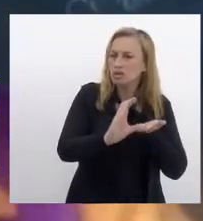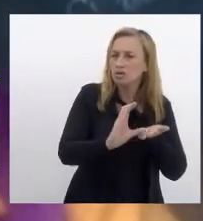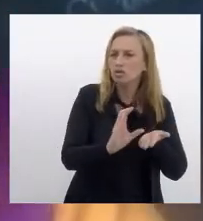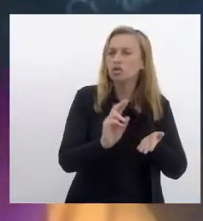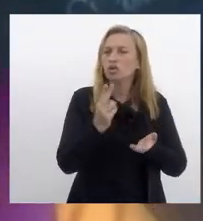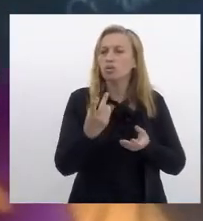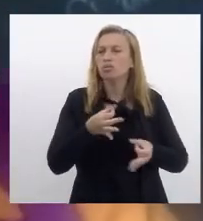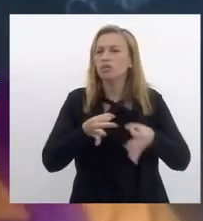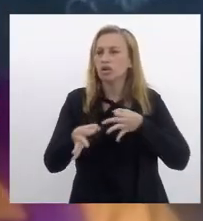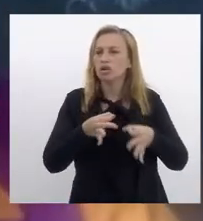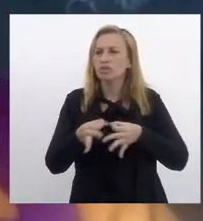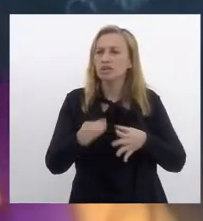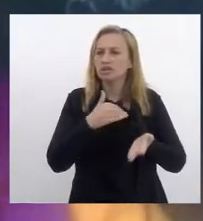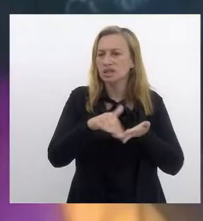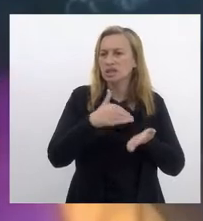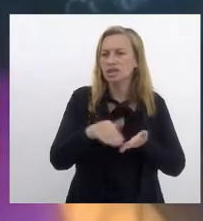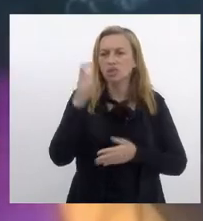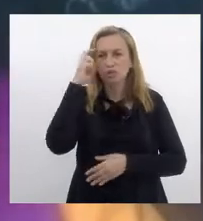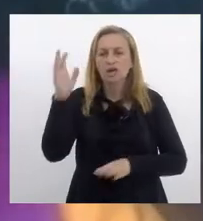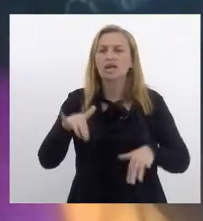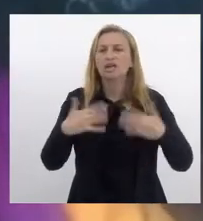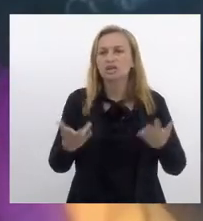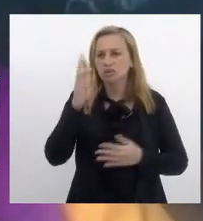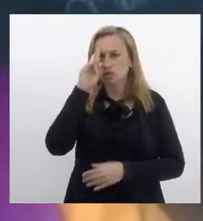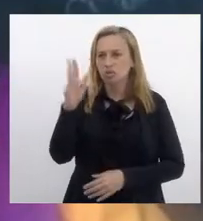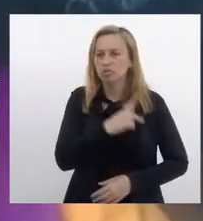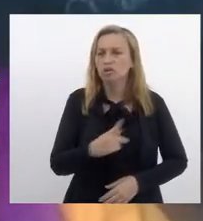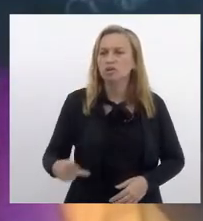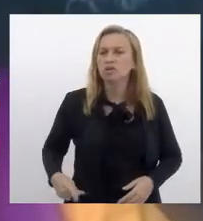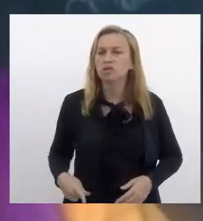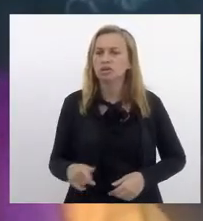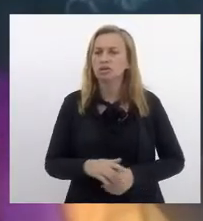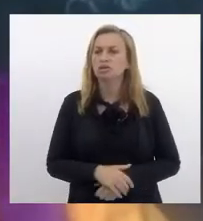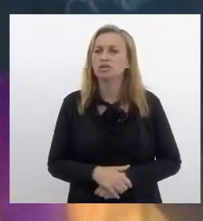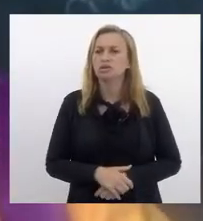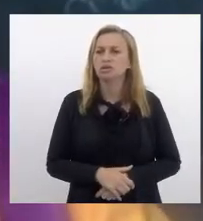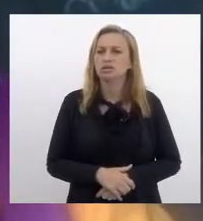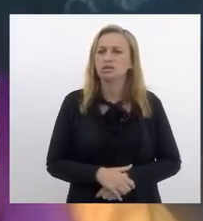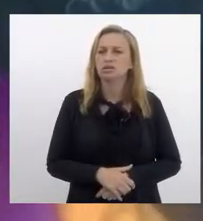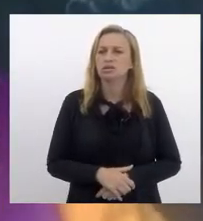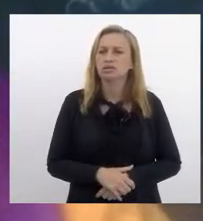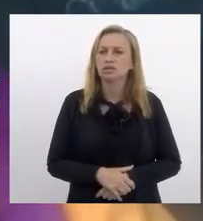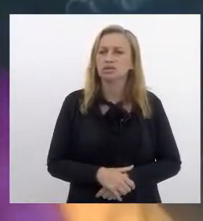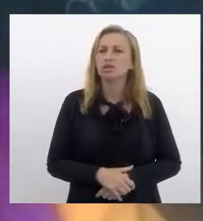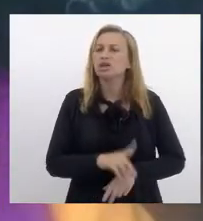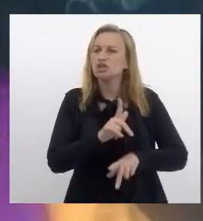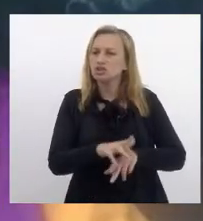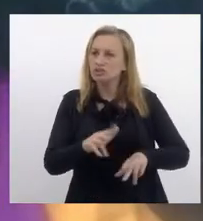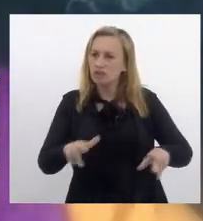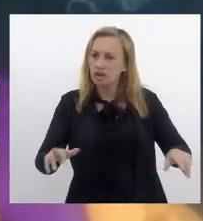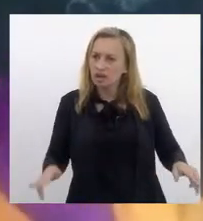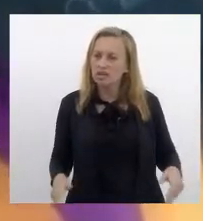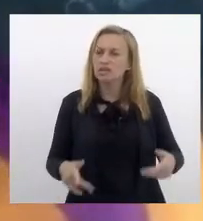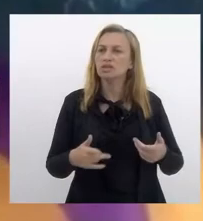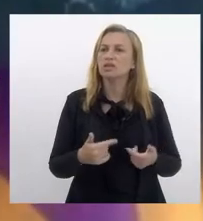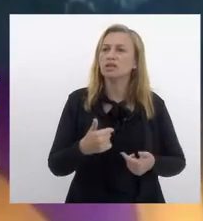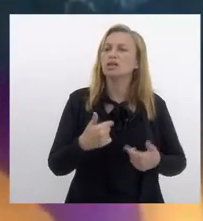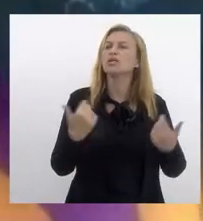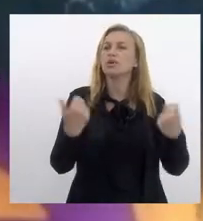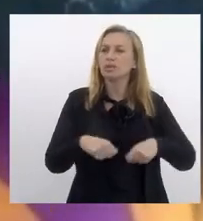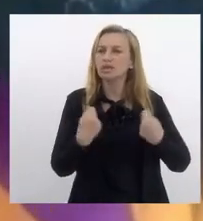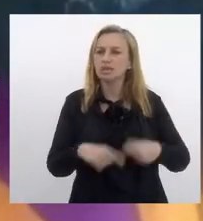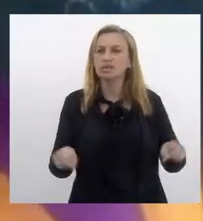da Secretaria de Cultura. Então, presidente, o parecer, né, devido a diversos elementos que eu acho que a gente precisa